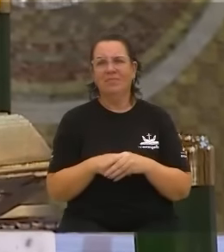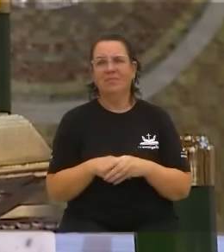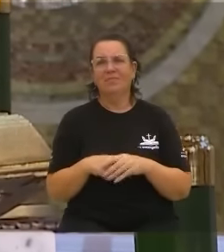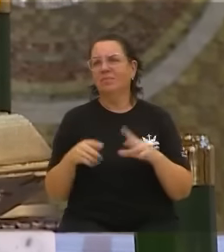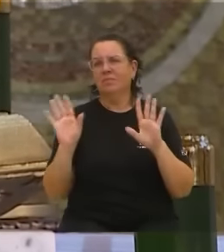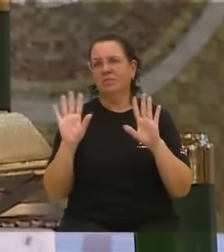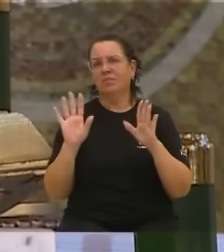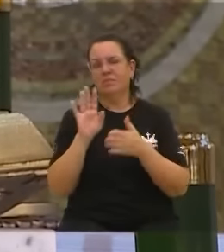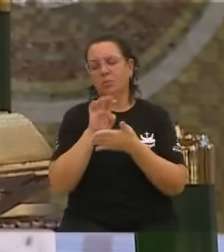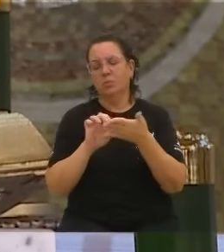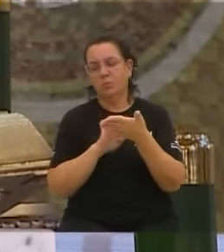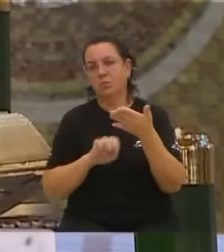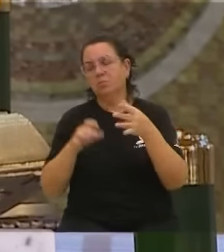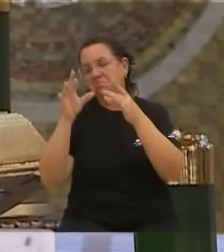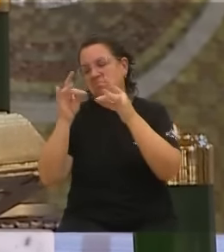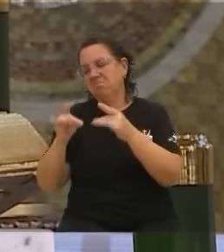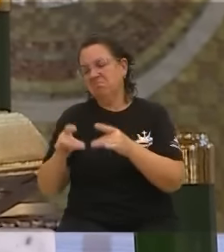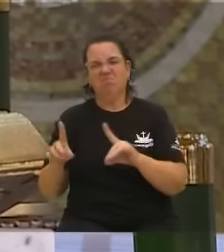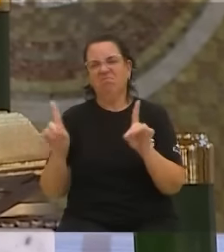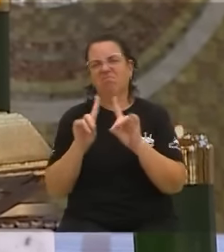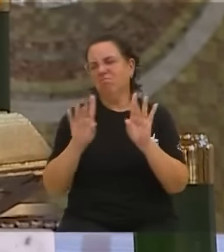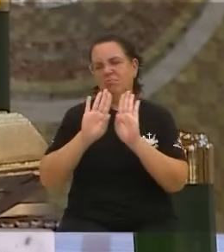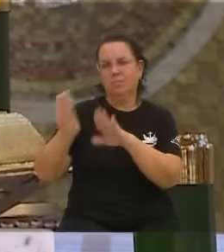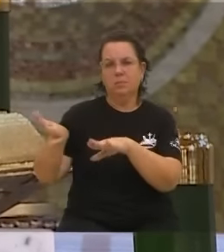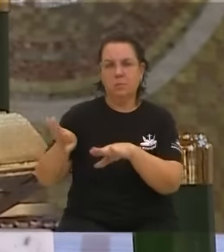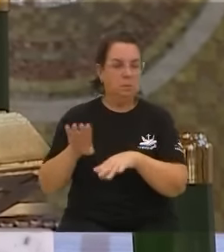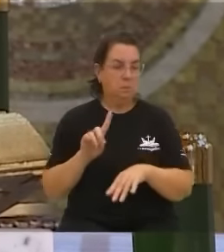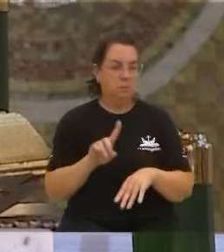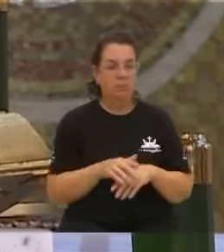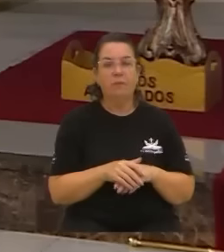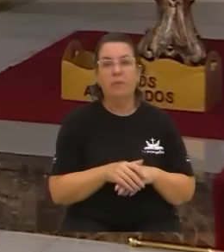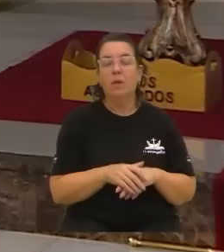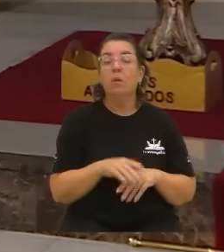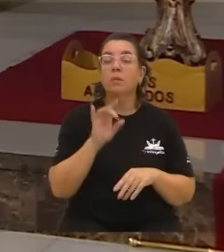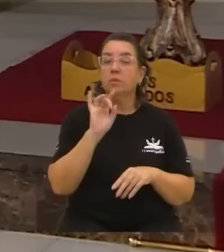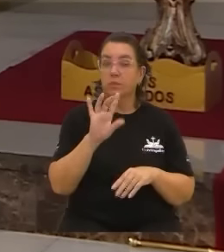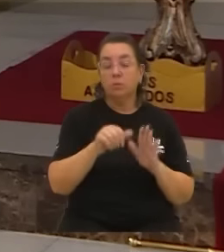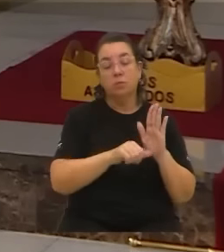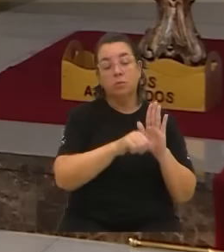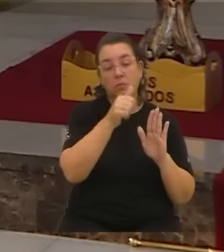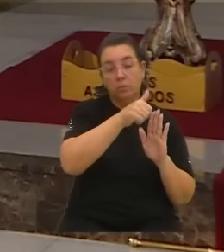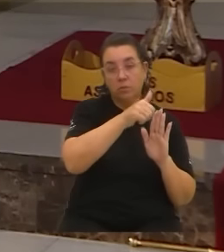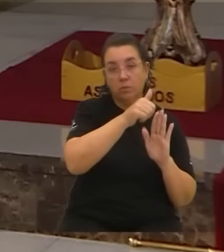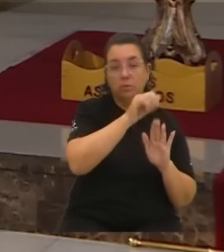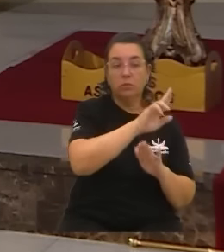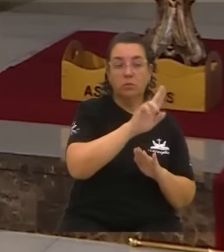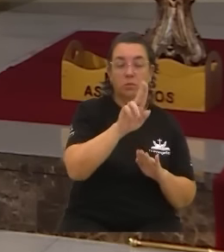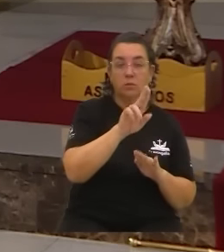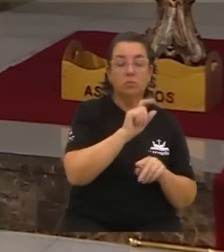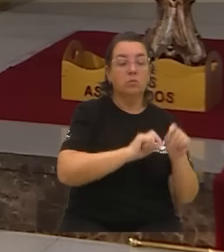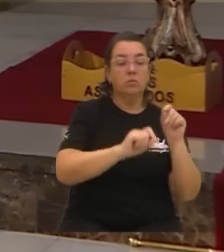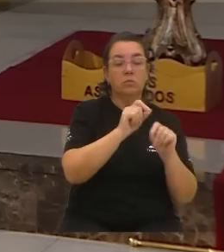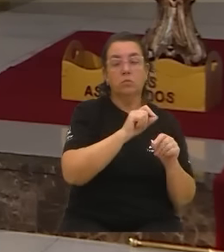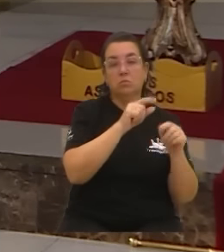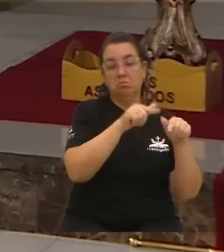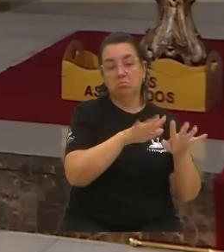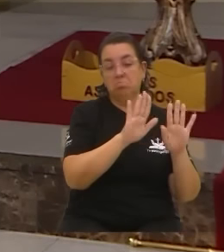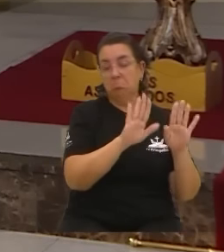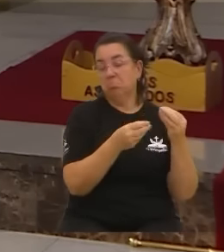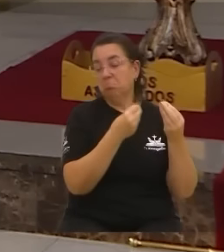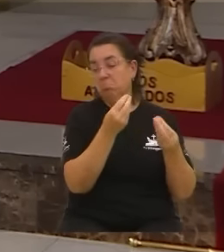Não é comum um evangelista estar dando detalhes de um personagem. Primeiro citar o nome, a posição, a